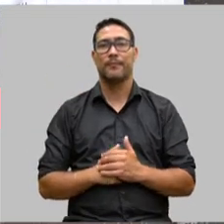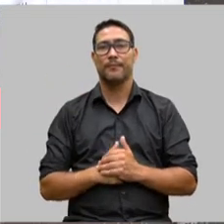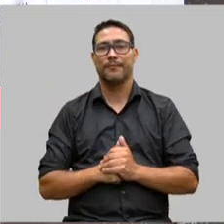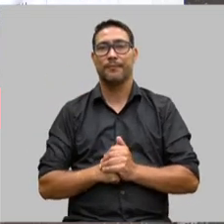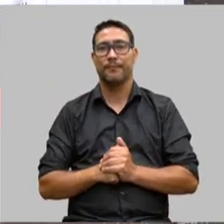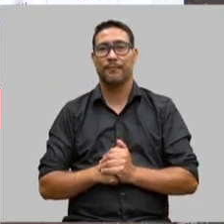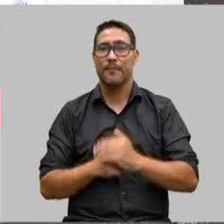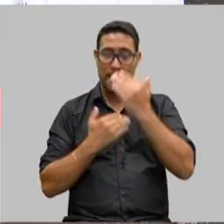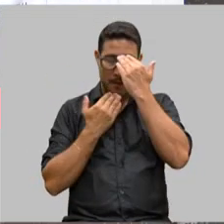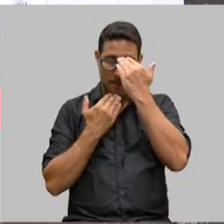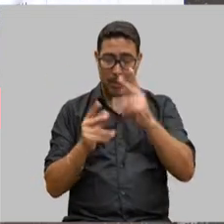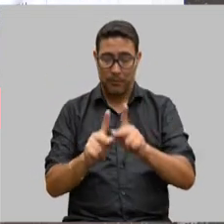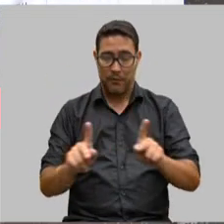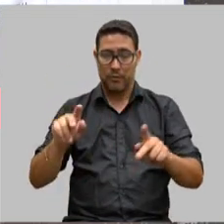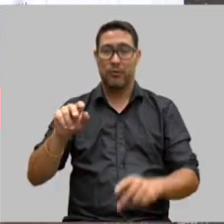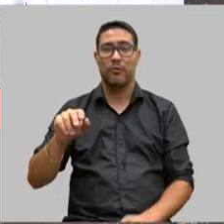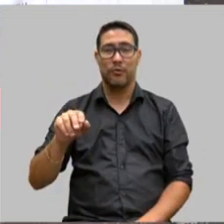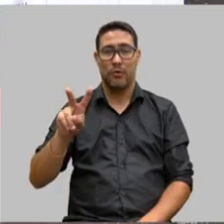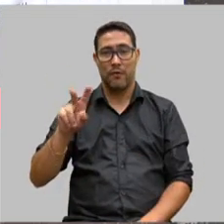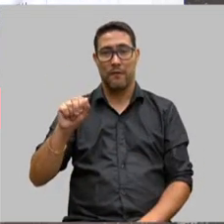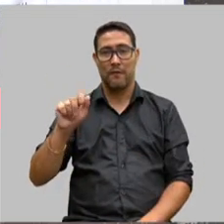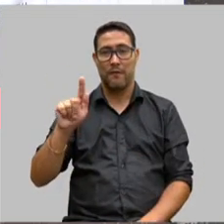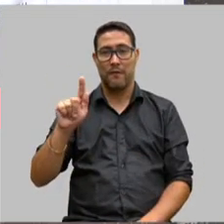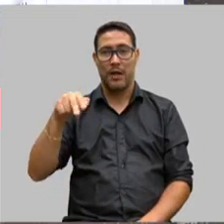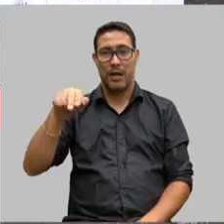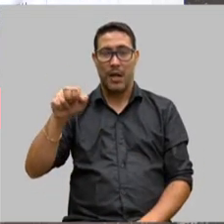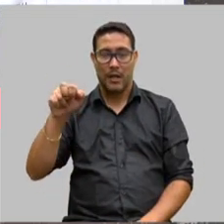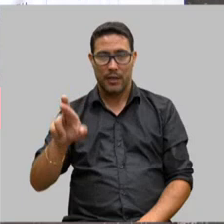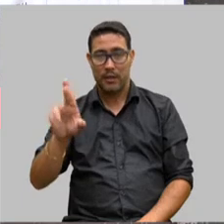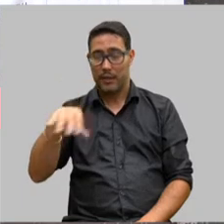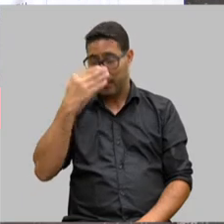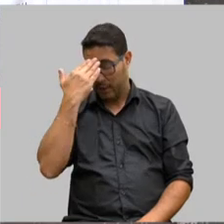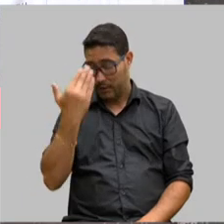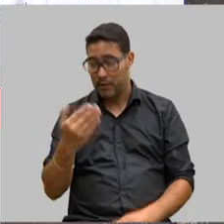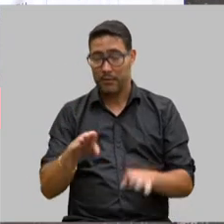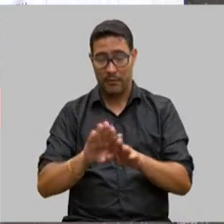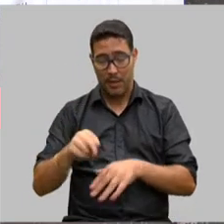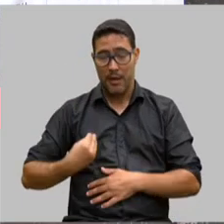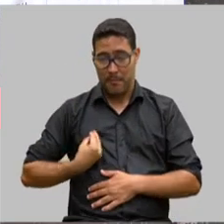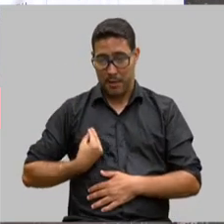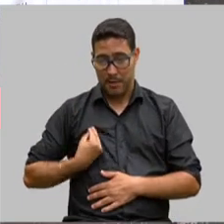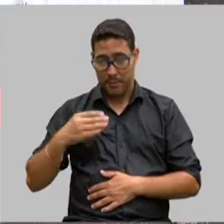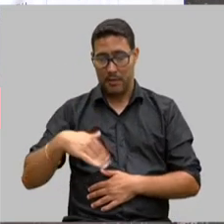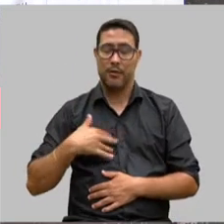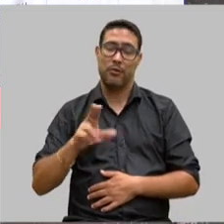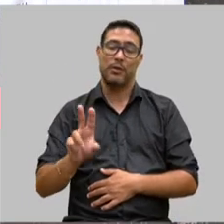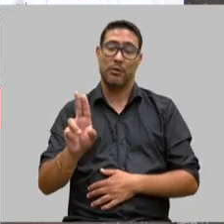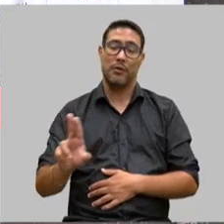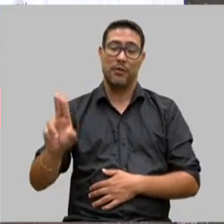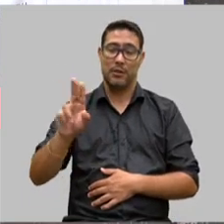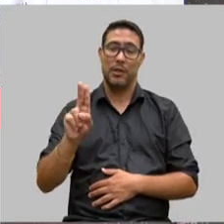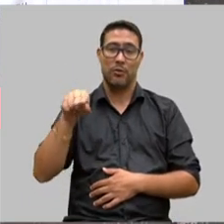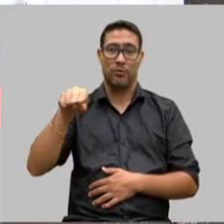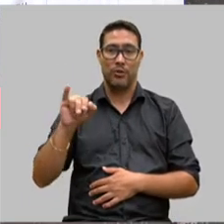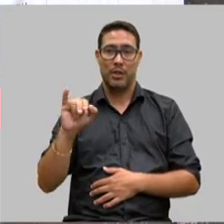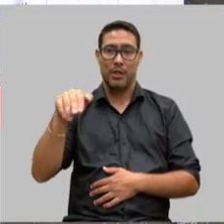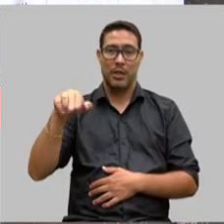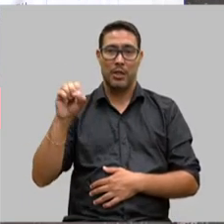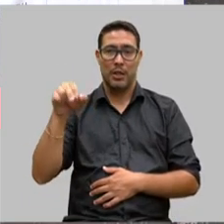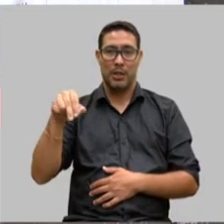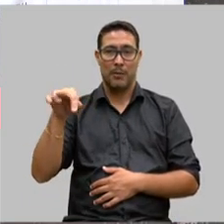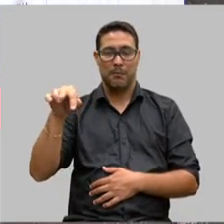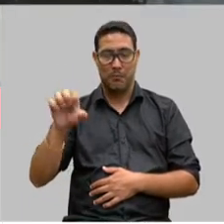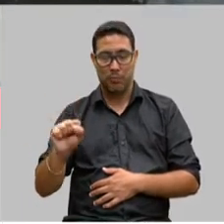Obrigado, professor Wagner. Importante, e agradeço muito a participação também da Unimontes com outras universidades,